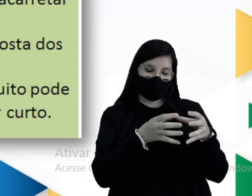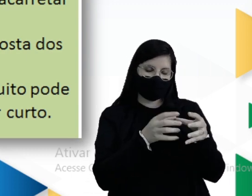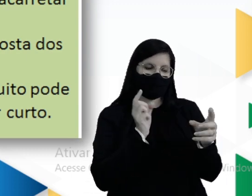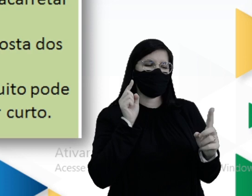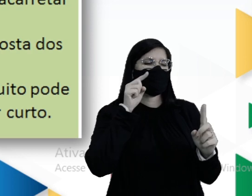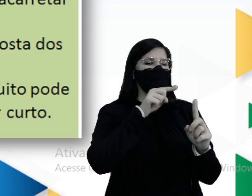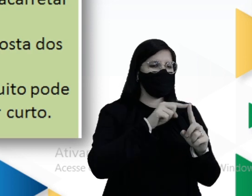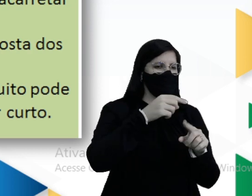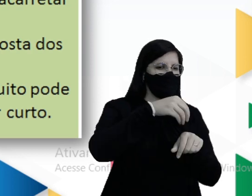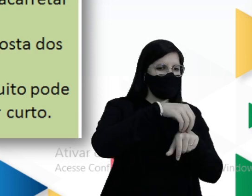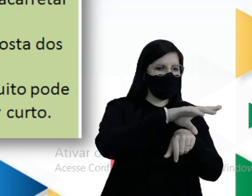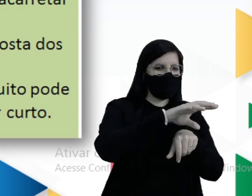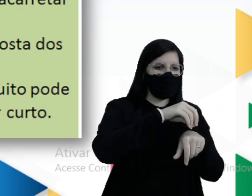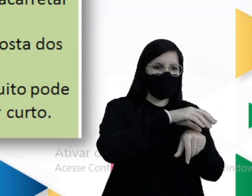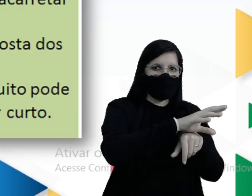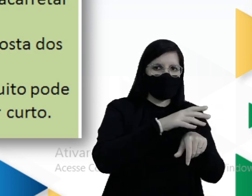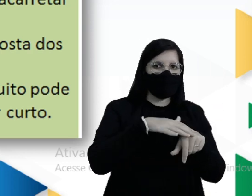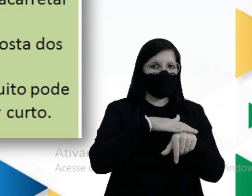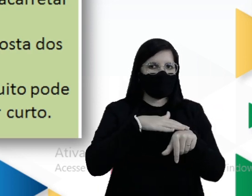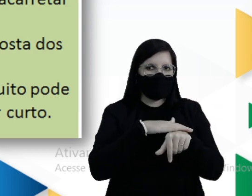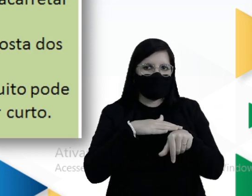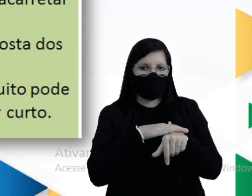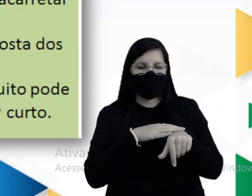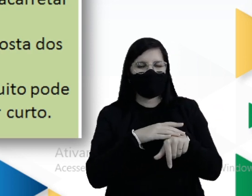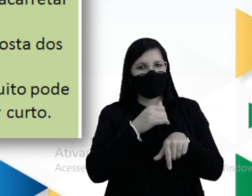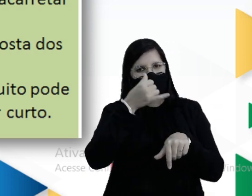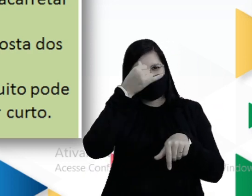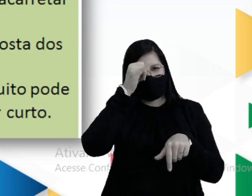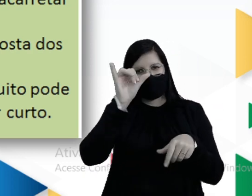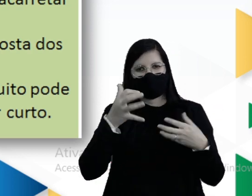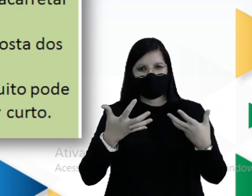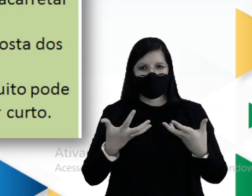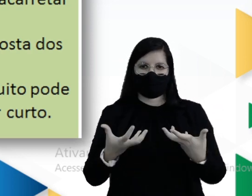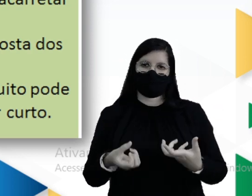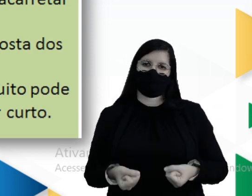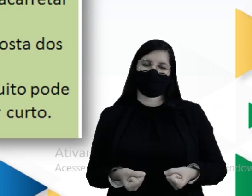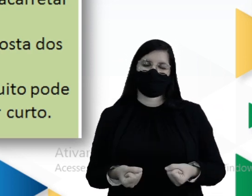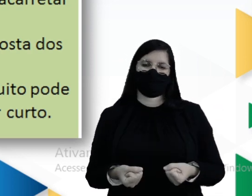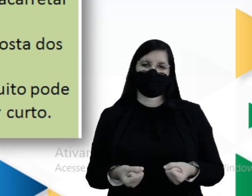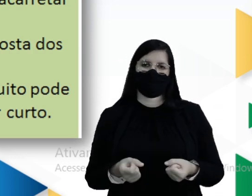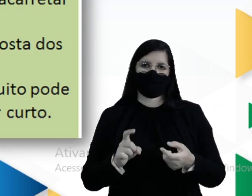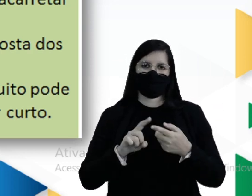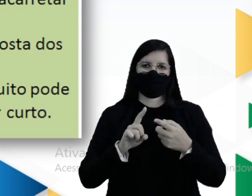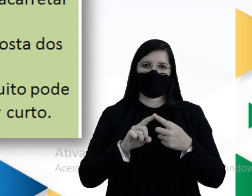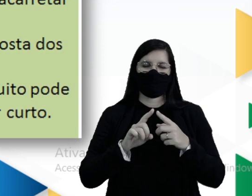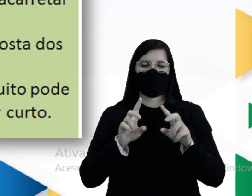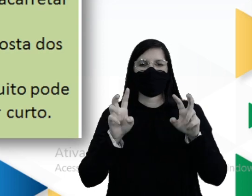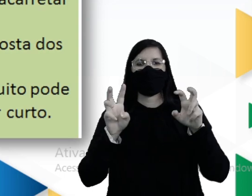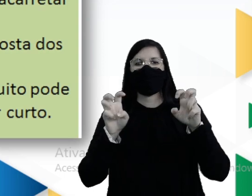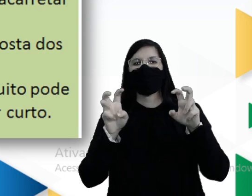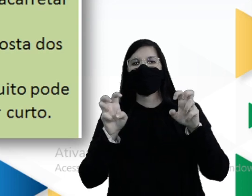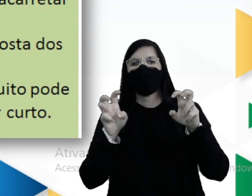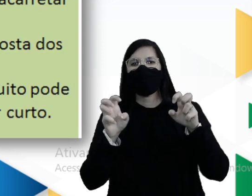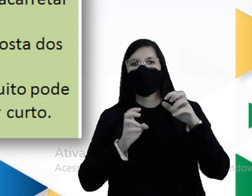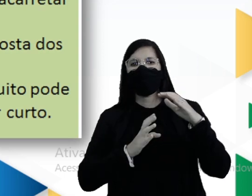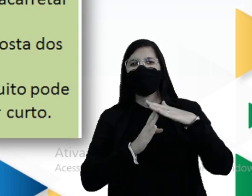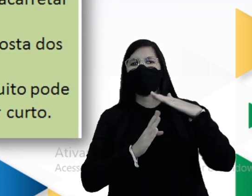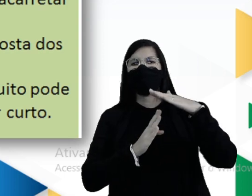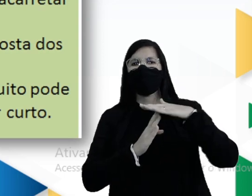grupo. Cuidado para não ser cansativo. E é importante delimitar o assunto. Como eu já falei a